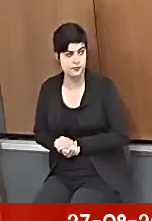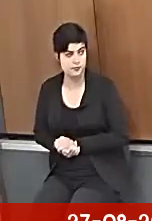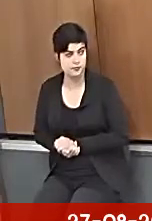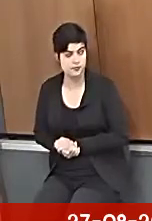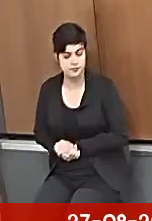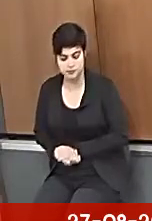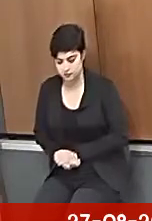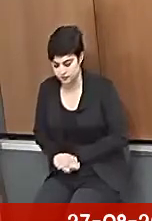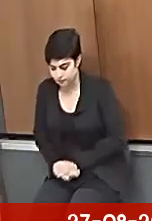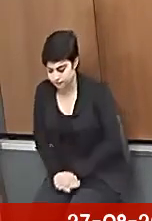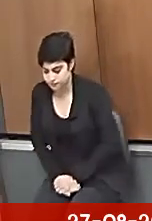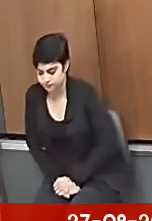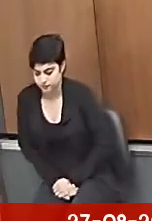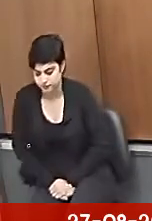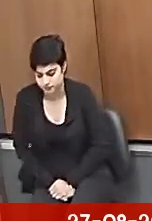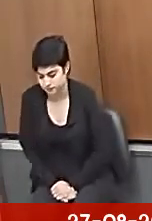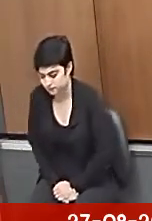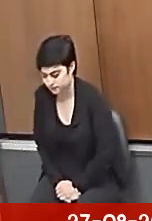willian